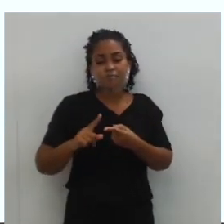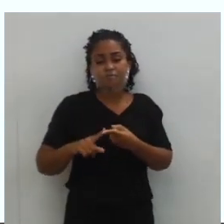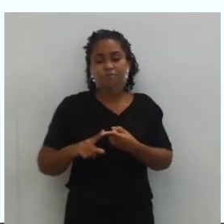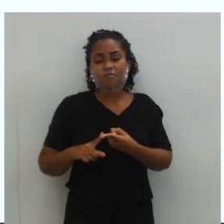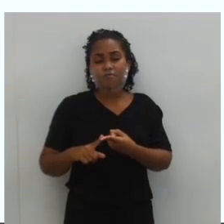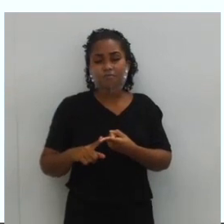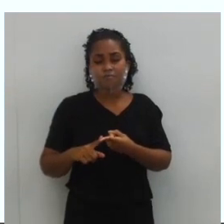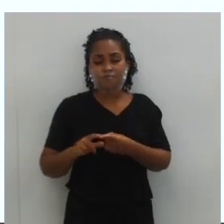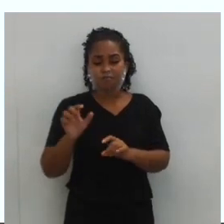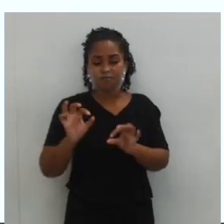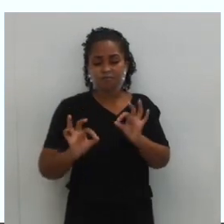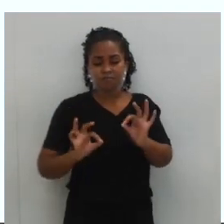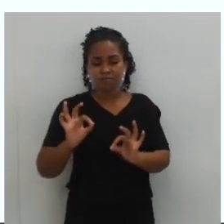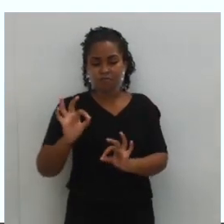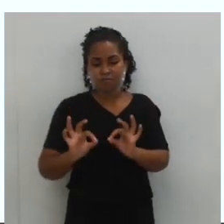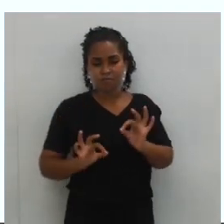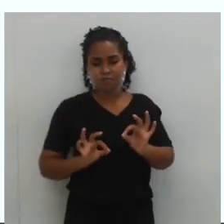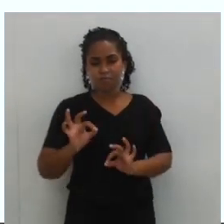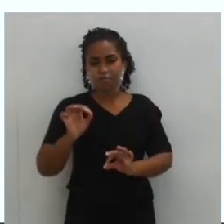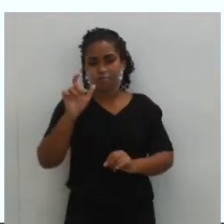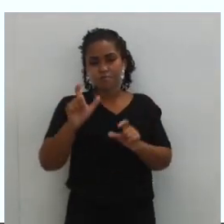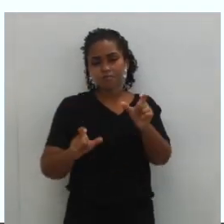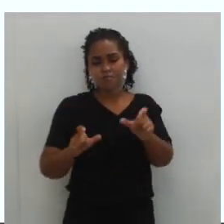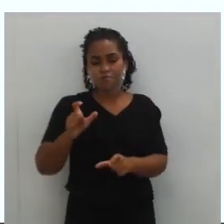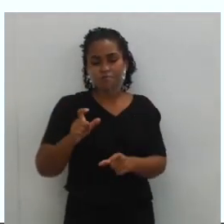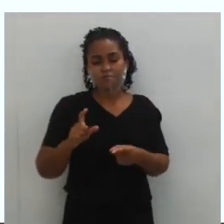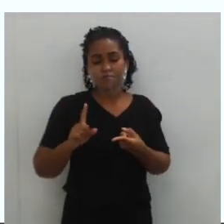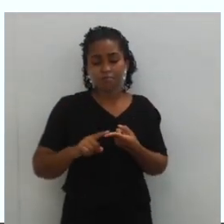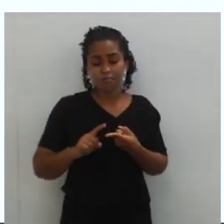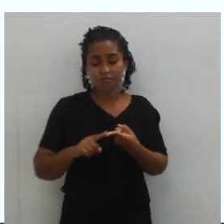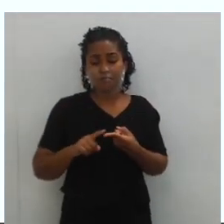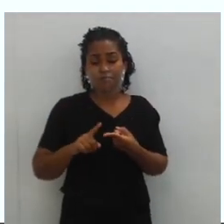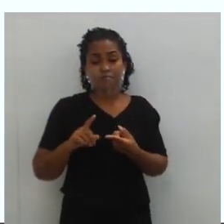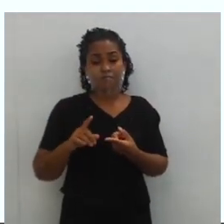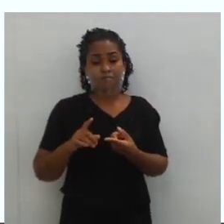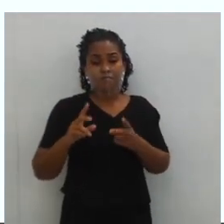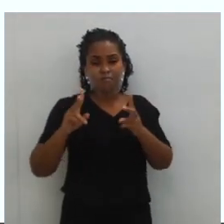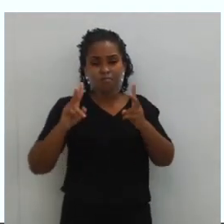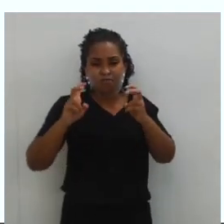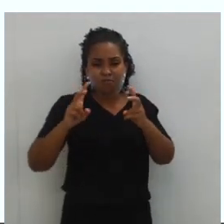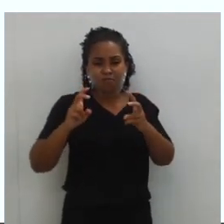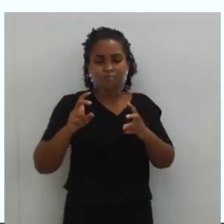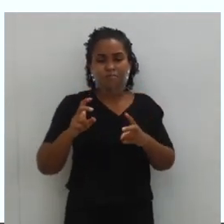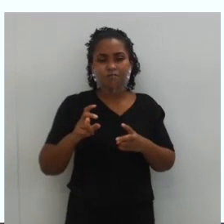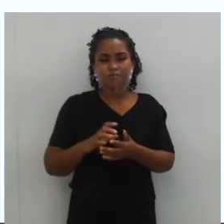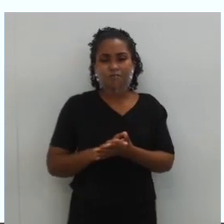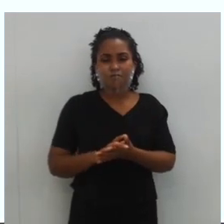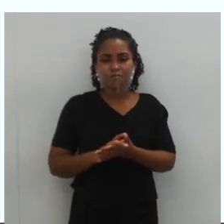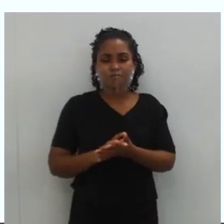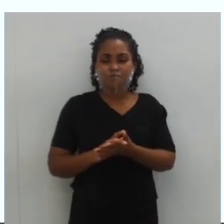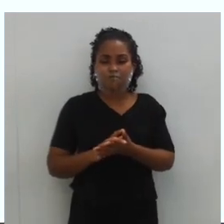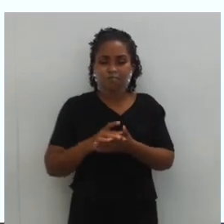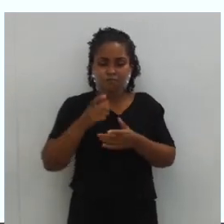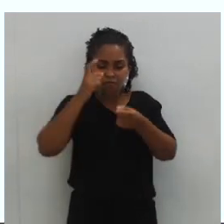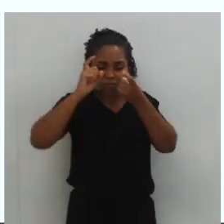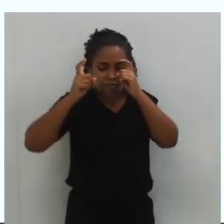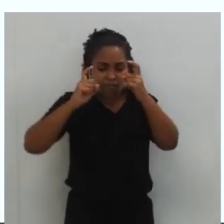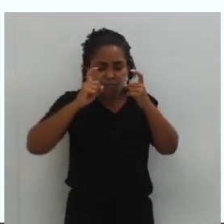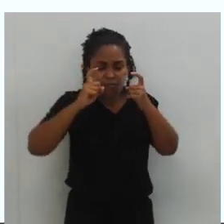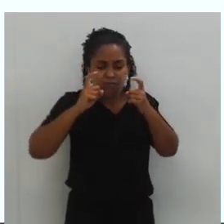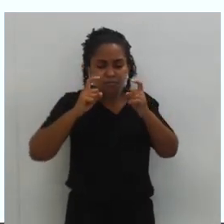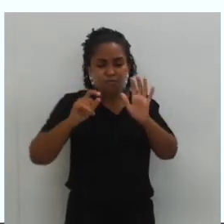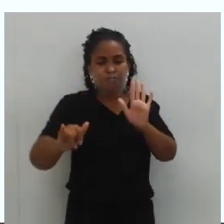foram bem construídos, né, e fortes, e tem uma temática, tem uma mensagem, né,